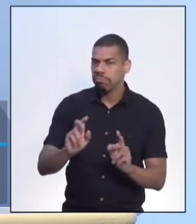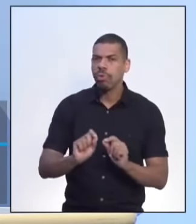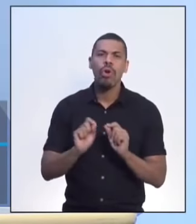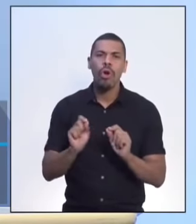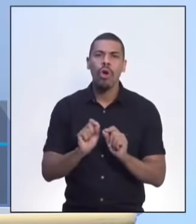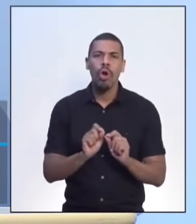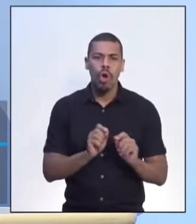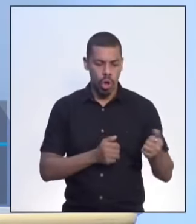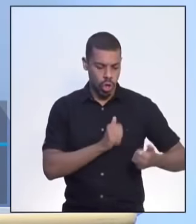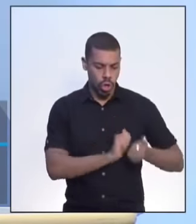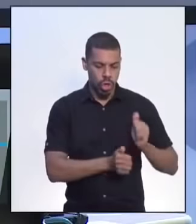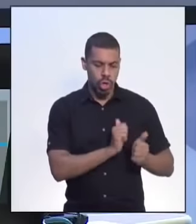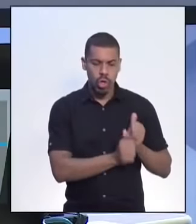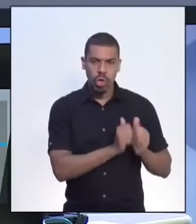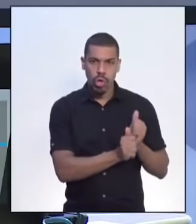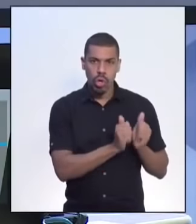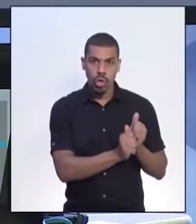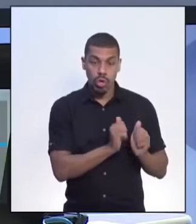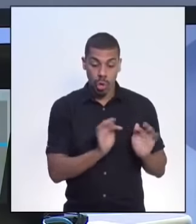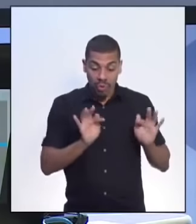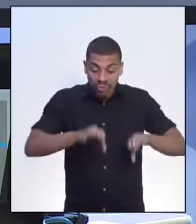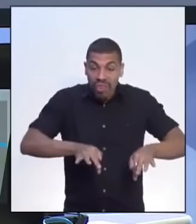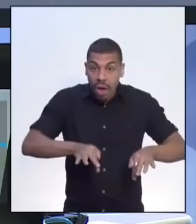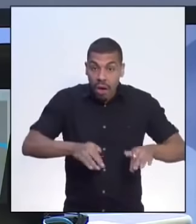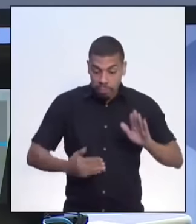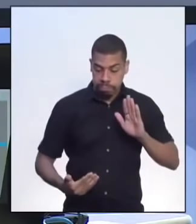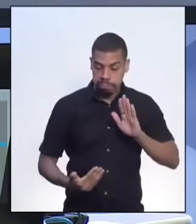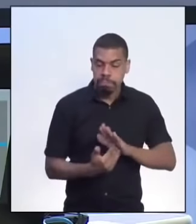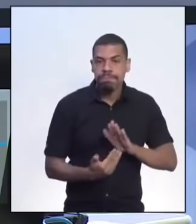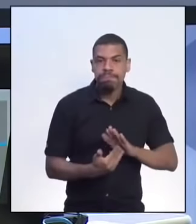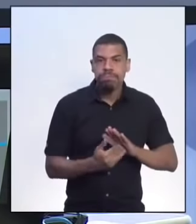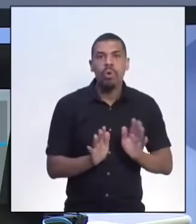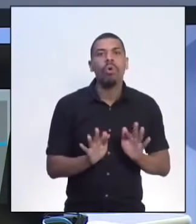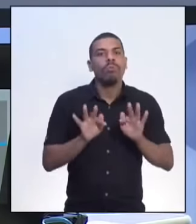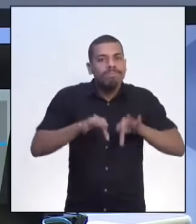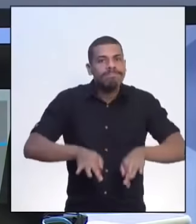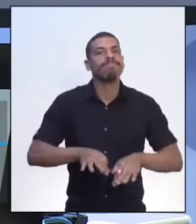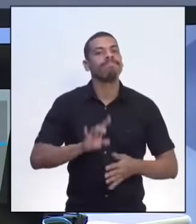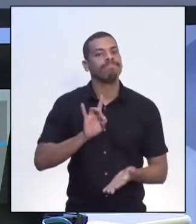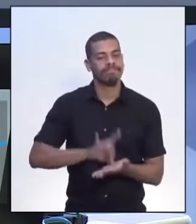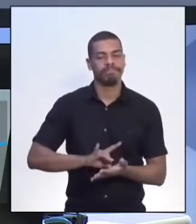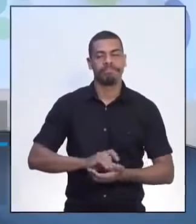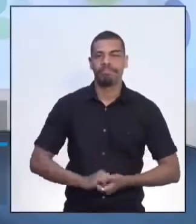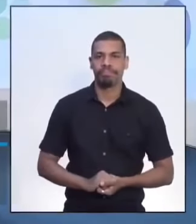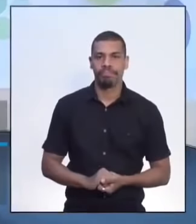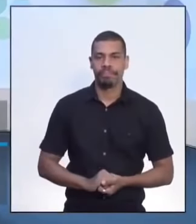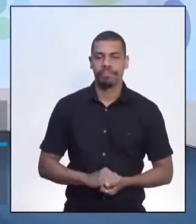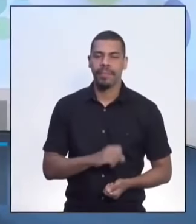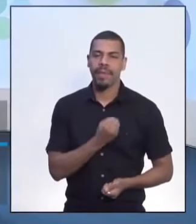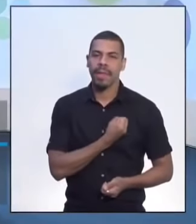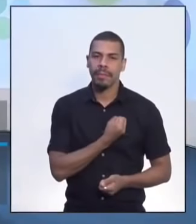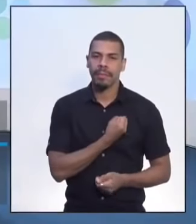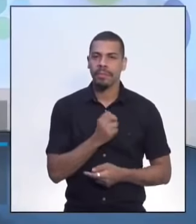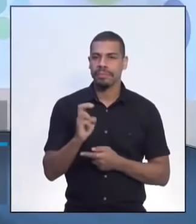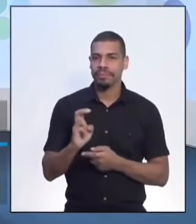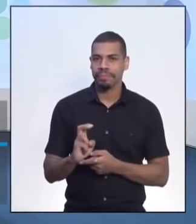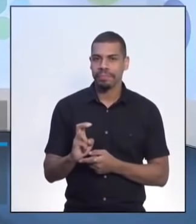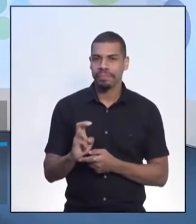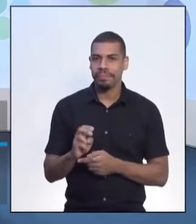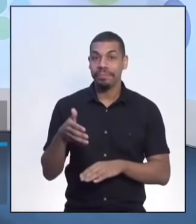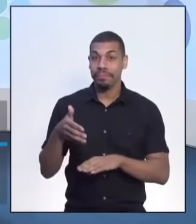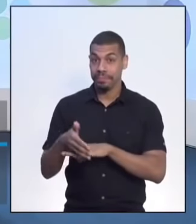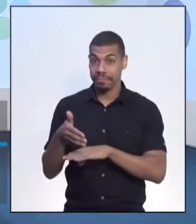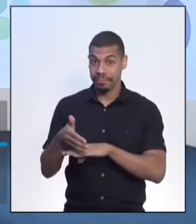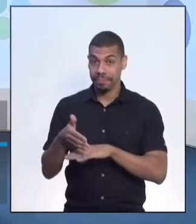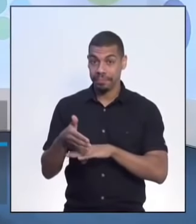acaba quando termina. Muito Certo? bem, lembraram. Parabéns. E a 5? E na 5, a gente teve a participação